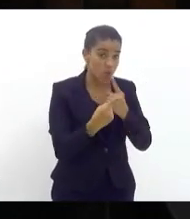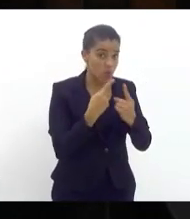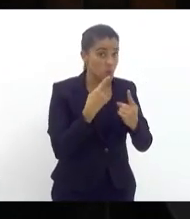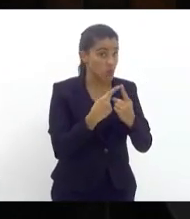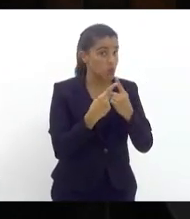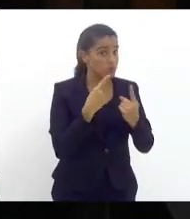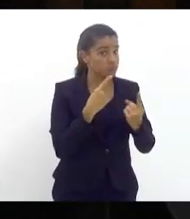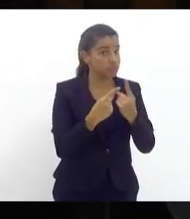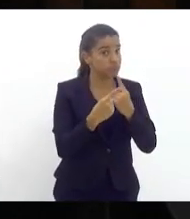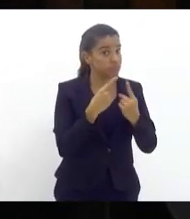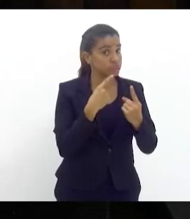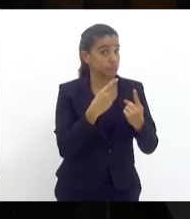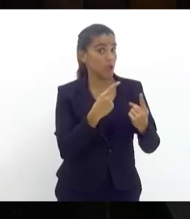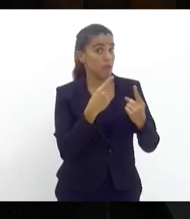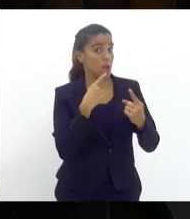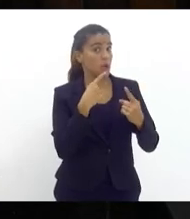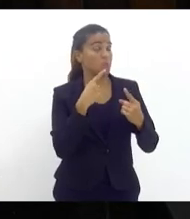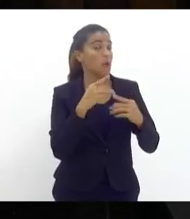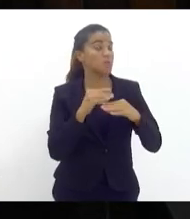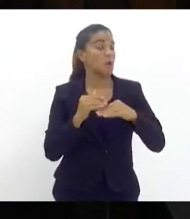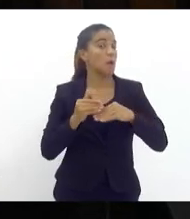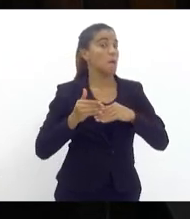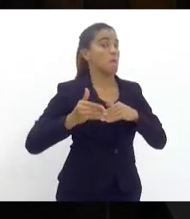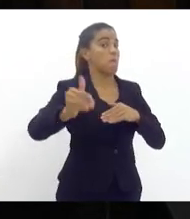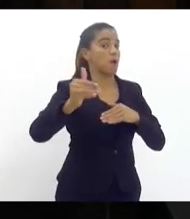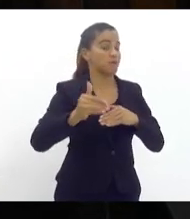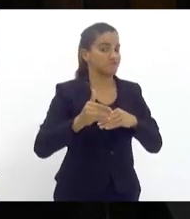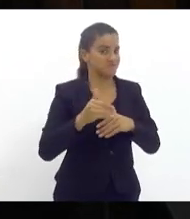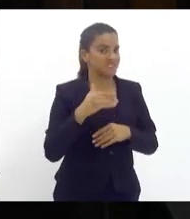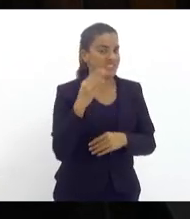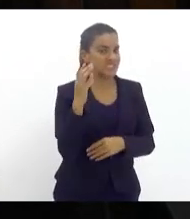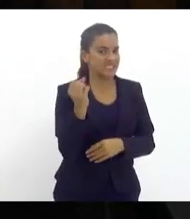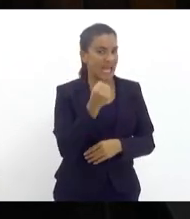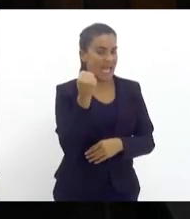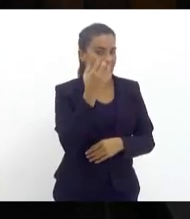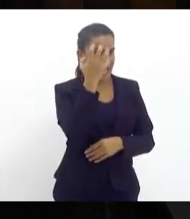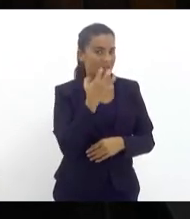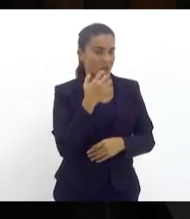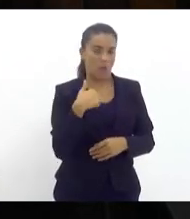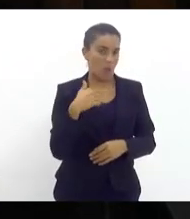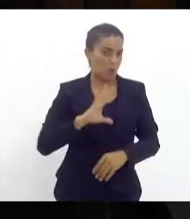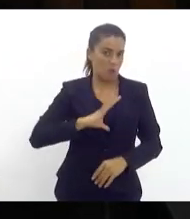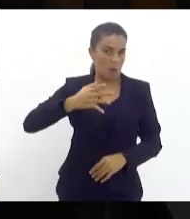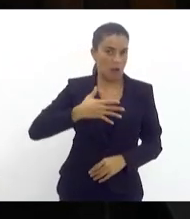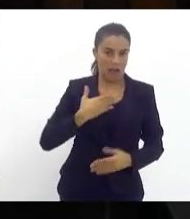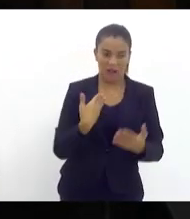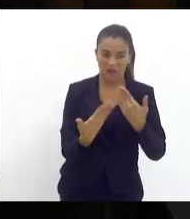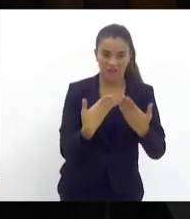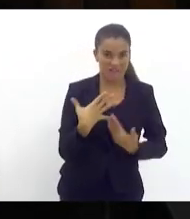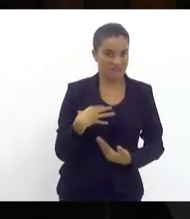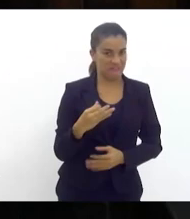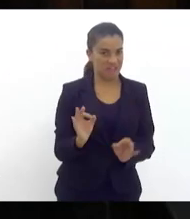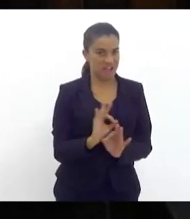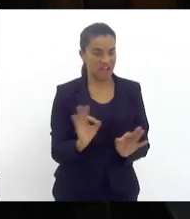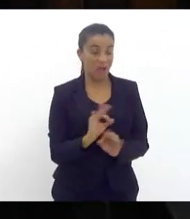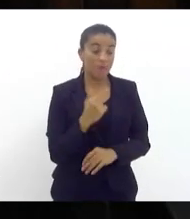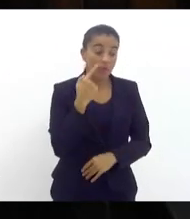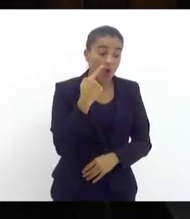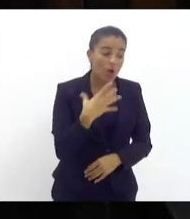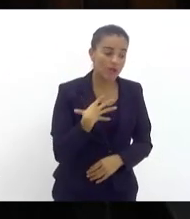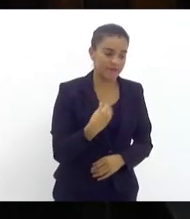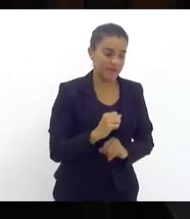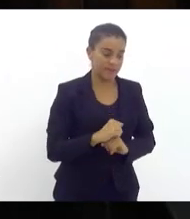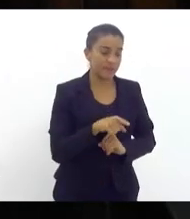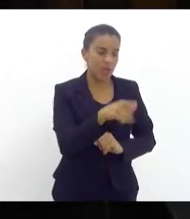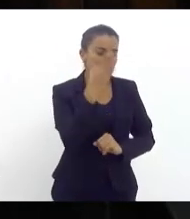muito assim muito avançado muito sério eu não tive coragem de fazer isso olha minha filha eu